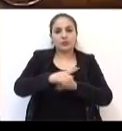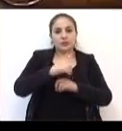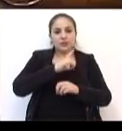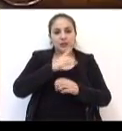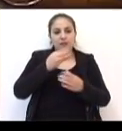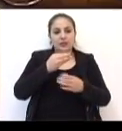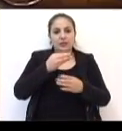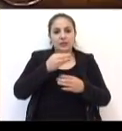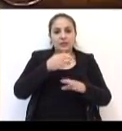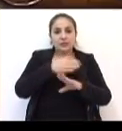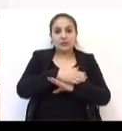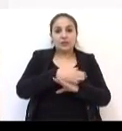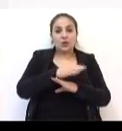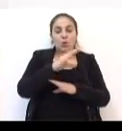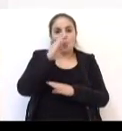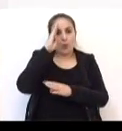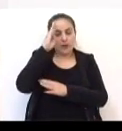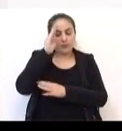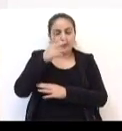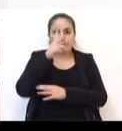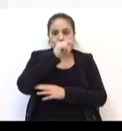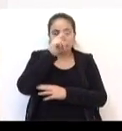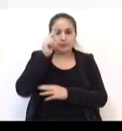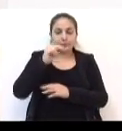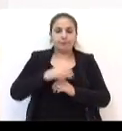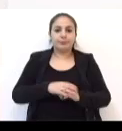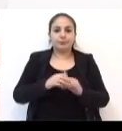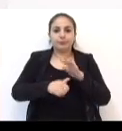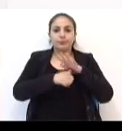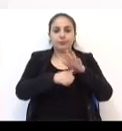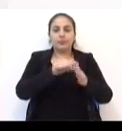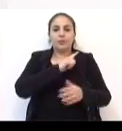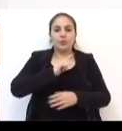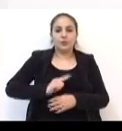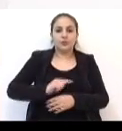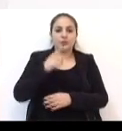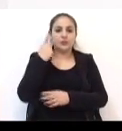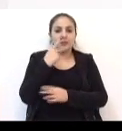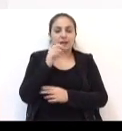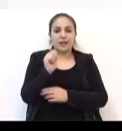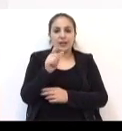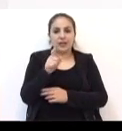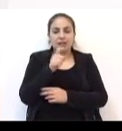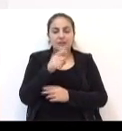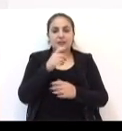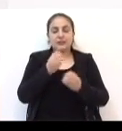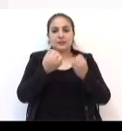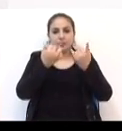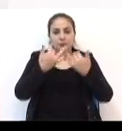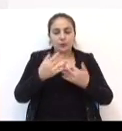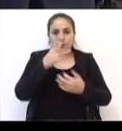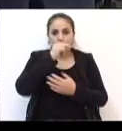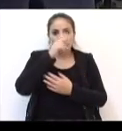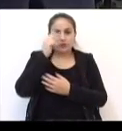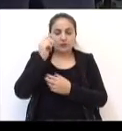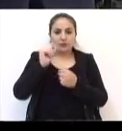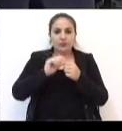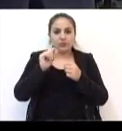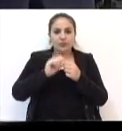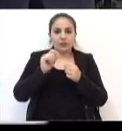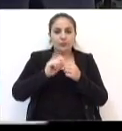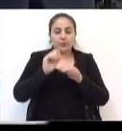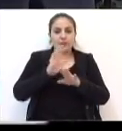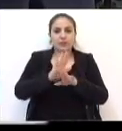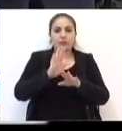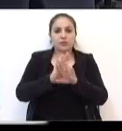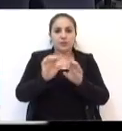mapa, das guardas municipais. O líder do governo, o vereador Alex Necker, explicou o que o Poder Executivo tem feito para ajudar